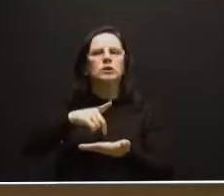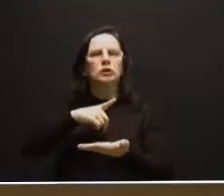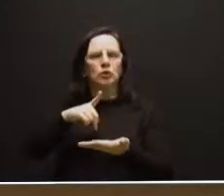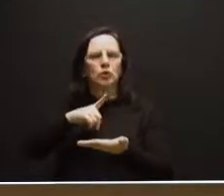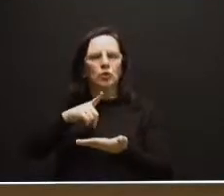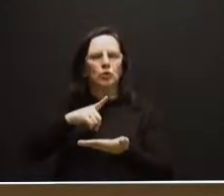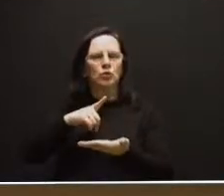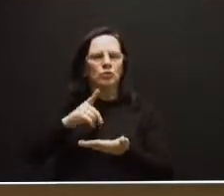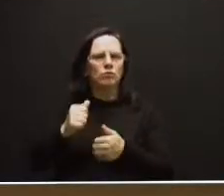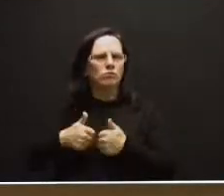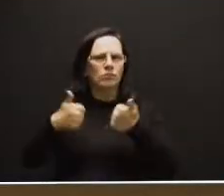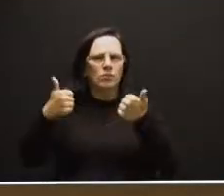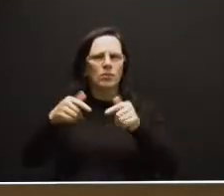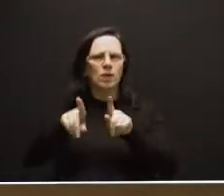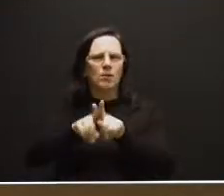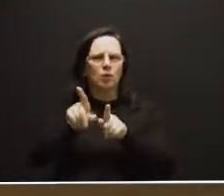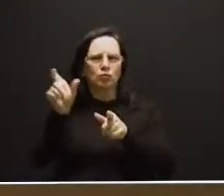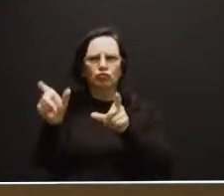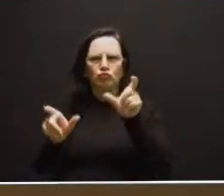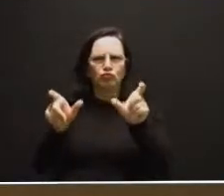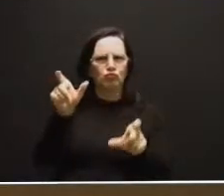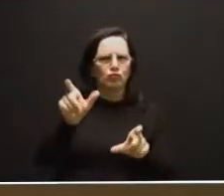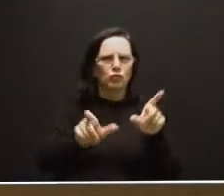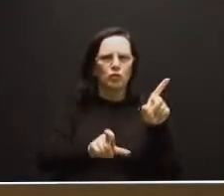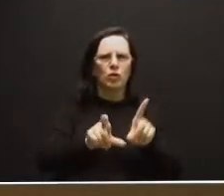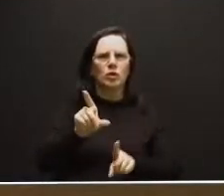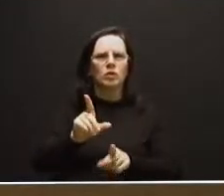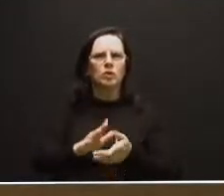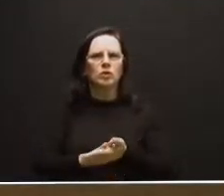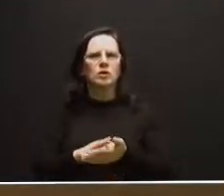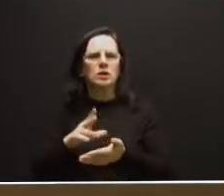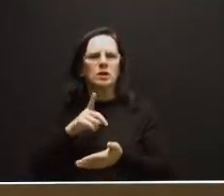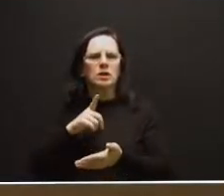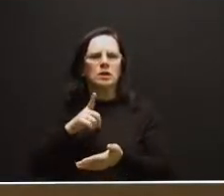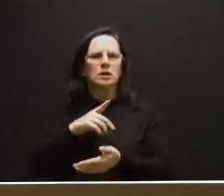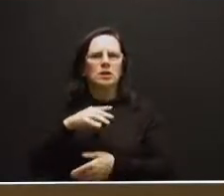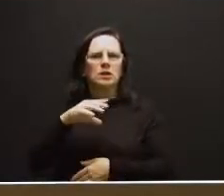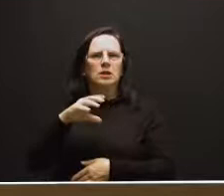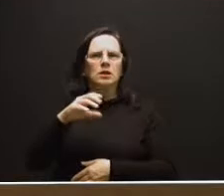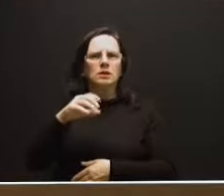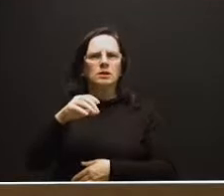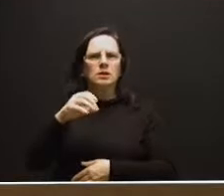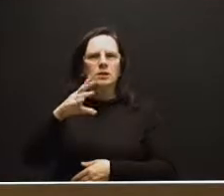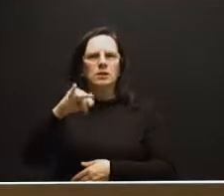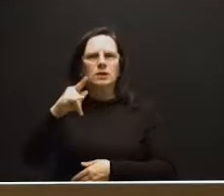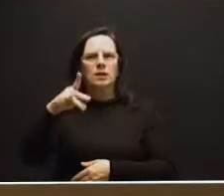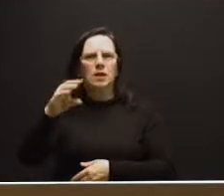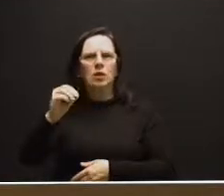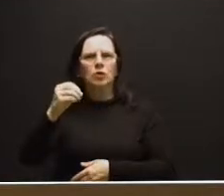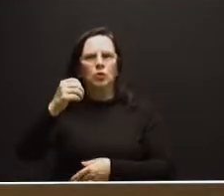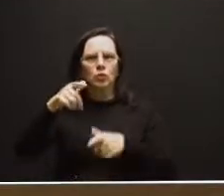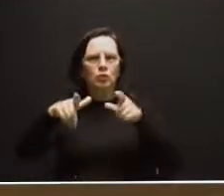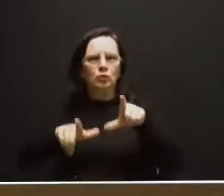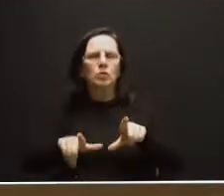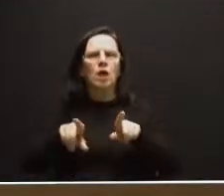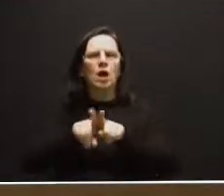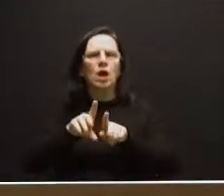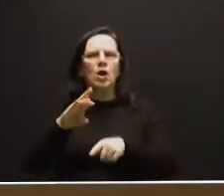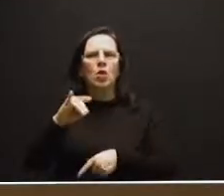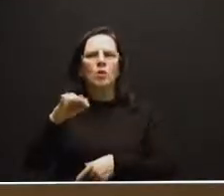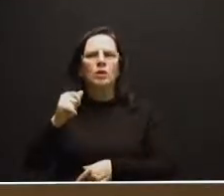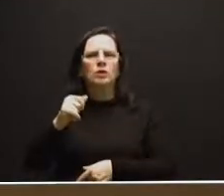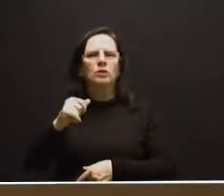prêmios em todas as categorias em que competiu ocupando seleto lugar de companhias que realizaram tal feito em